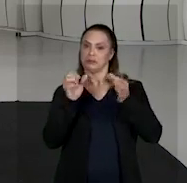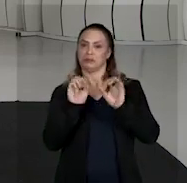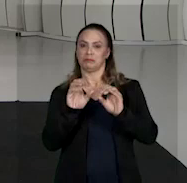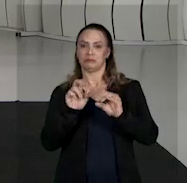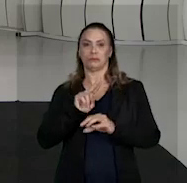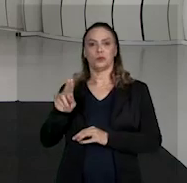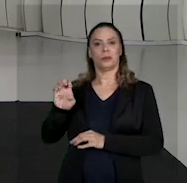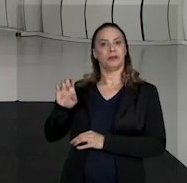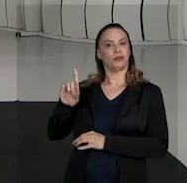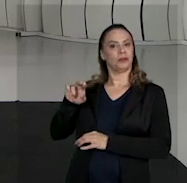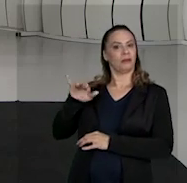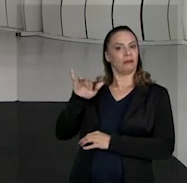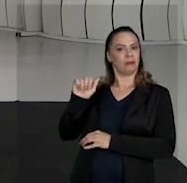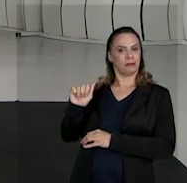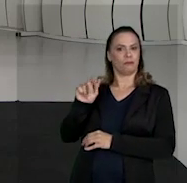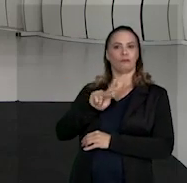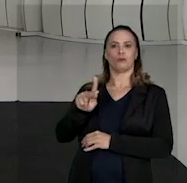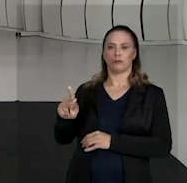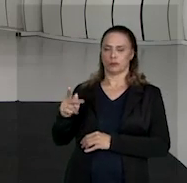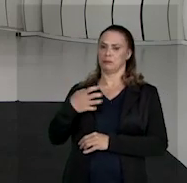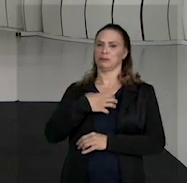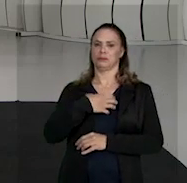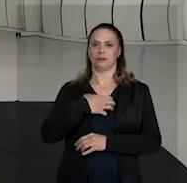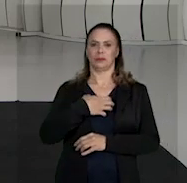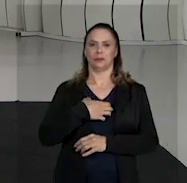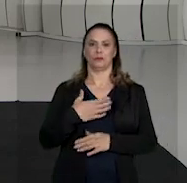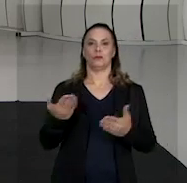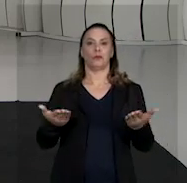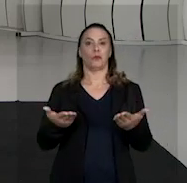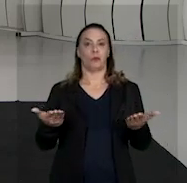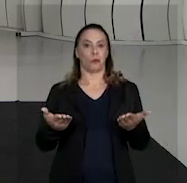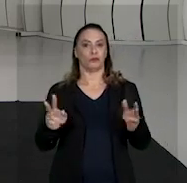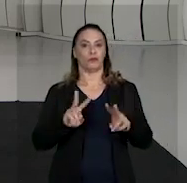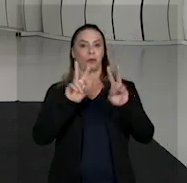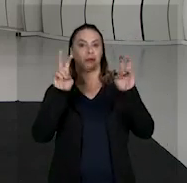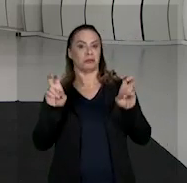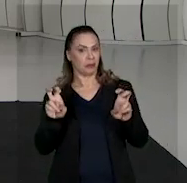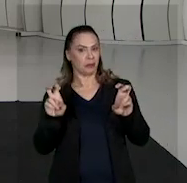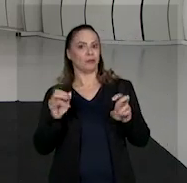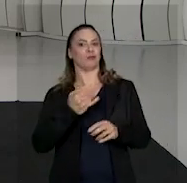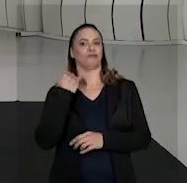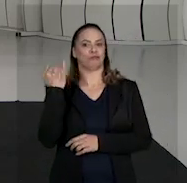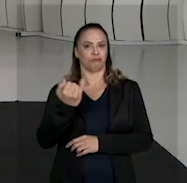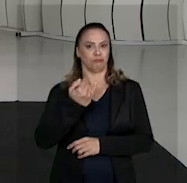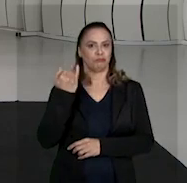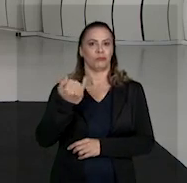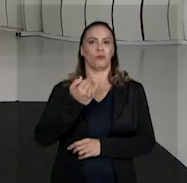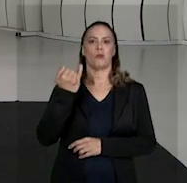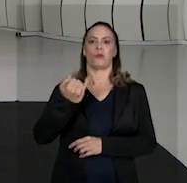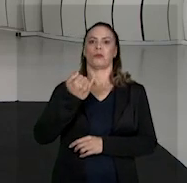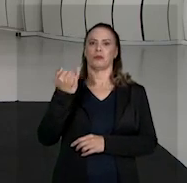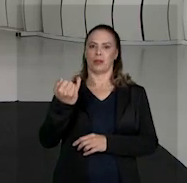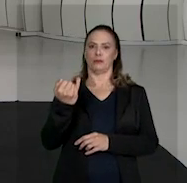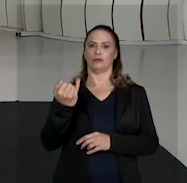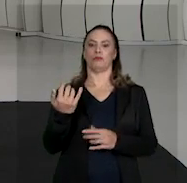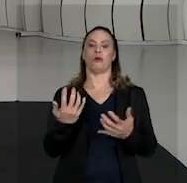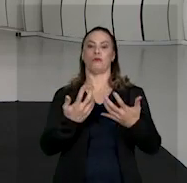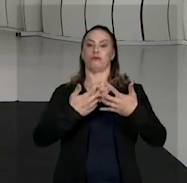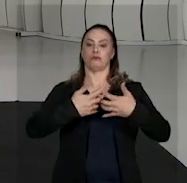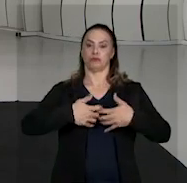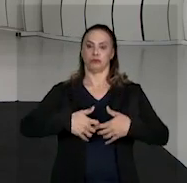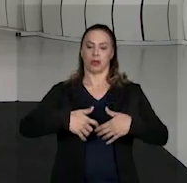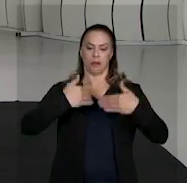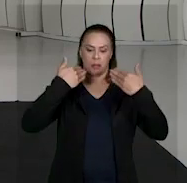Edneia, eu sou professora de Ciências e hoje nós vamos falar sobre dois sistemas importantíssimos para o funcionamento do nosso